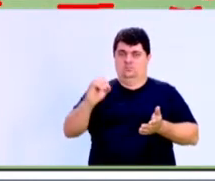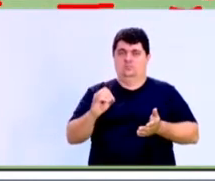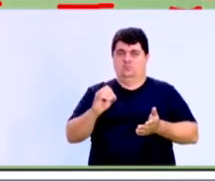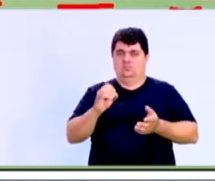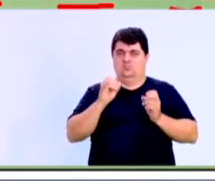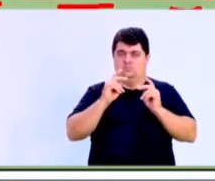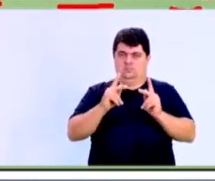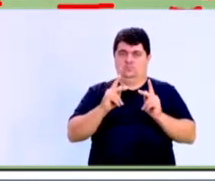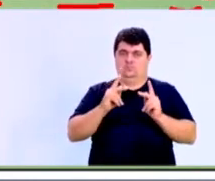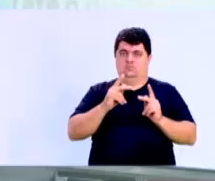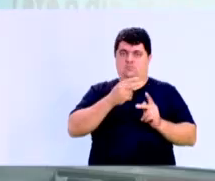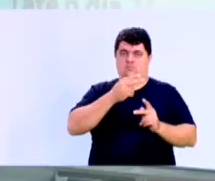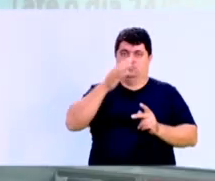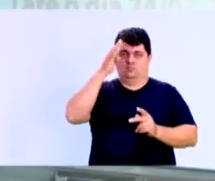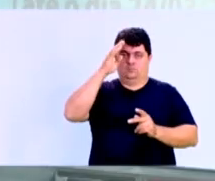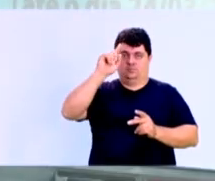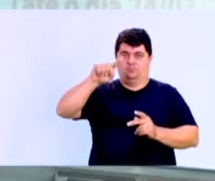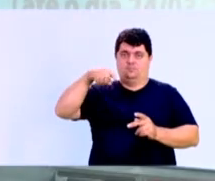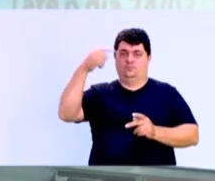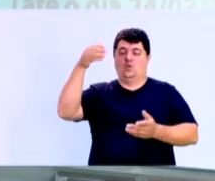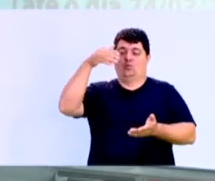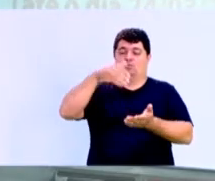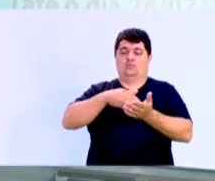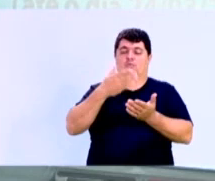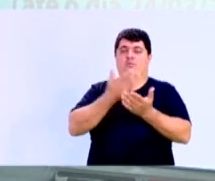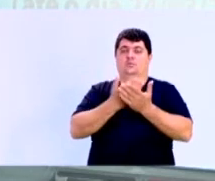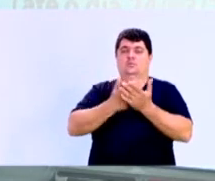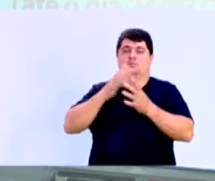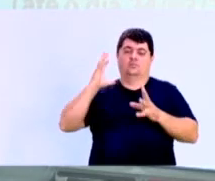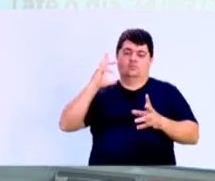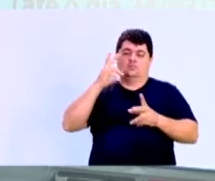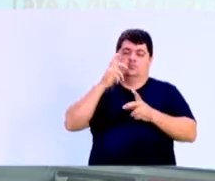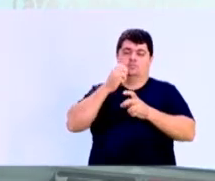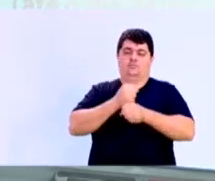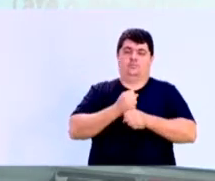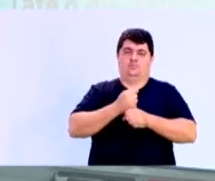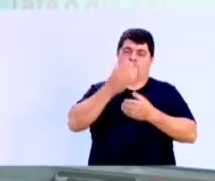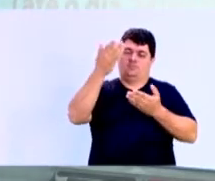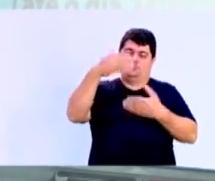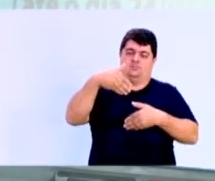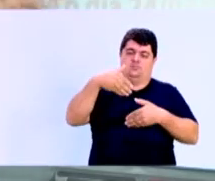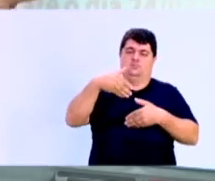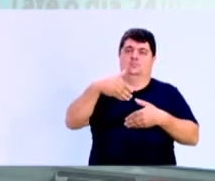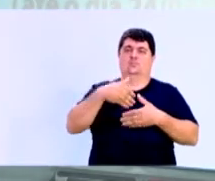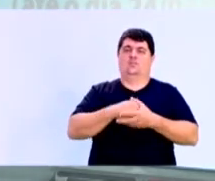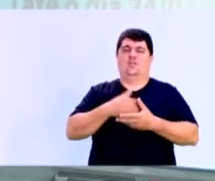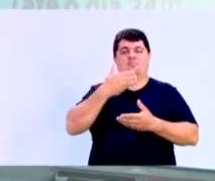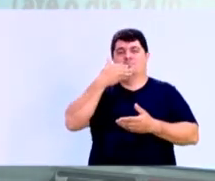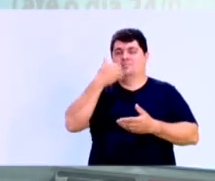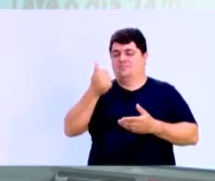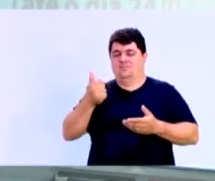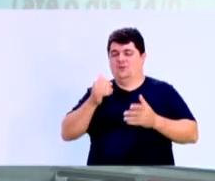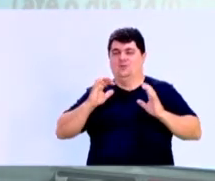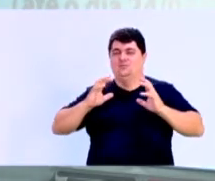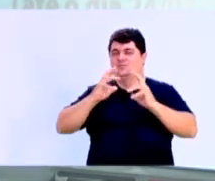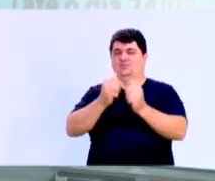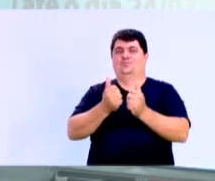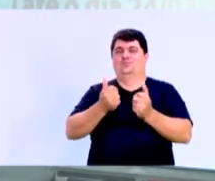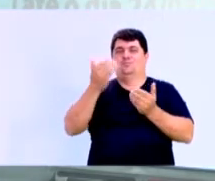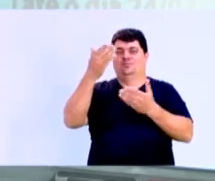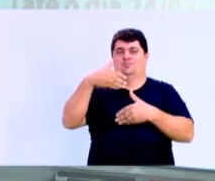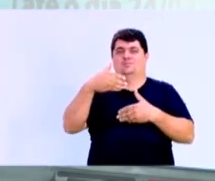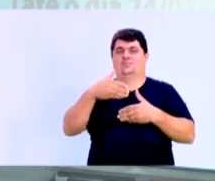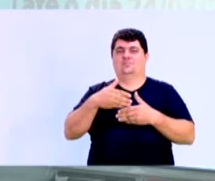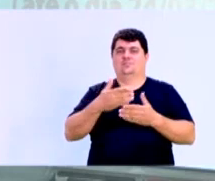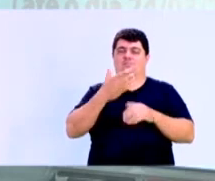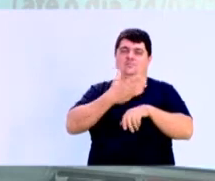24/3/2015, ok? Semana que vem, última aula, revisão, a famosa provinha, a melhor parte de todo o processo. E lembre-se